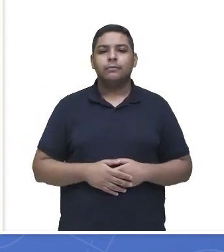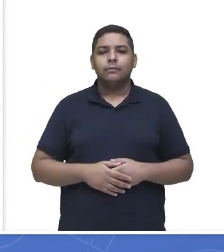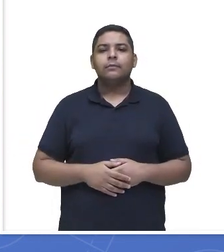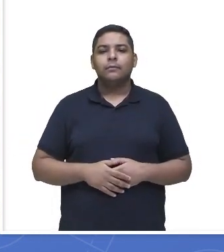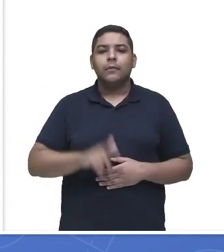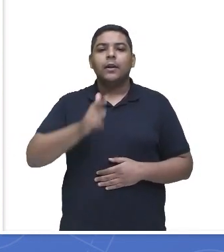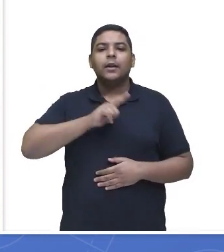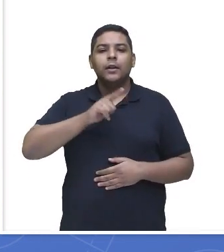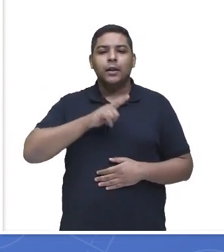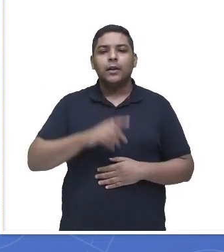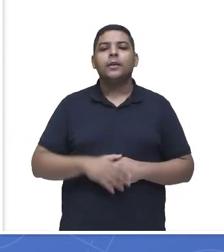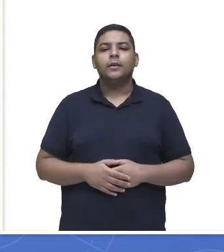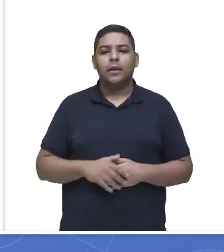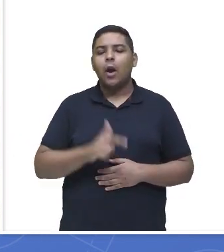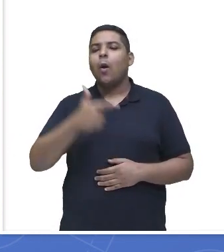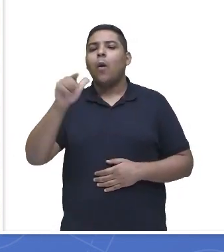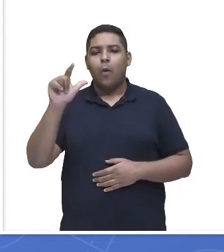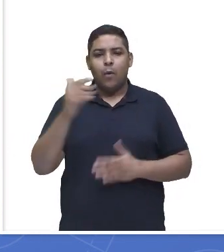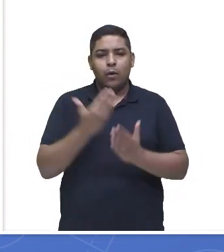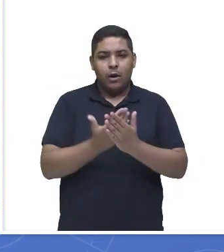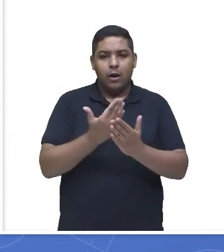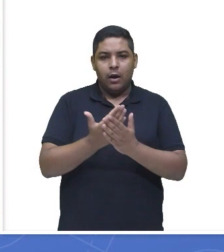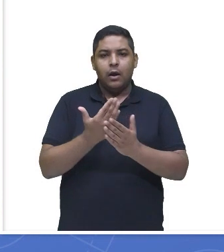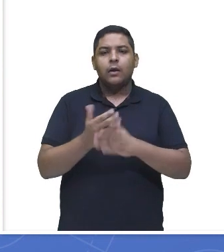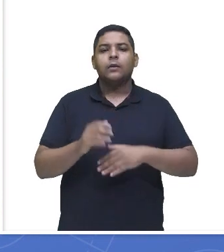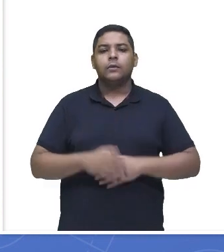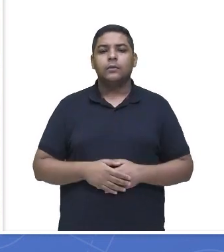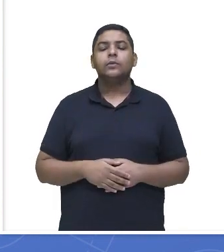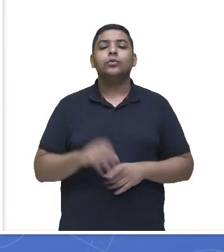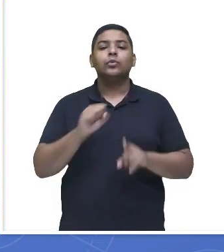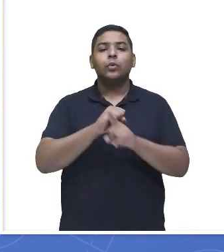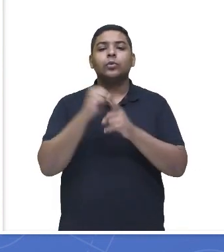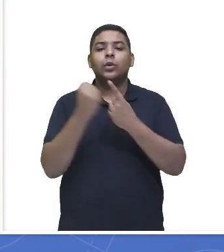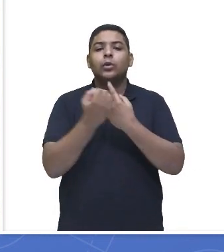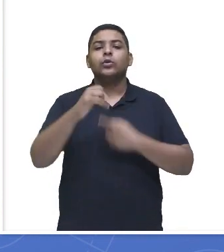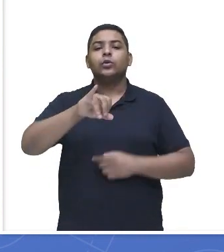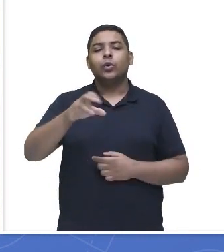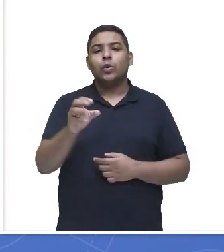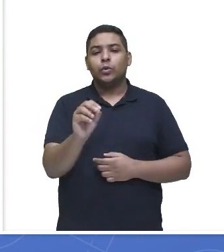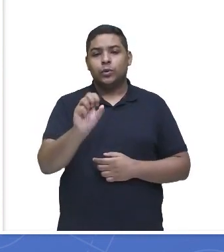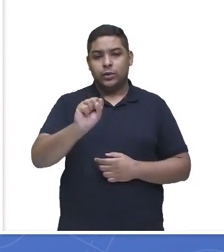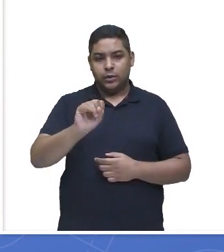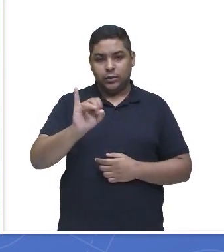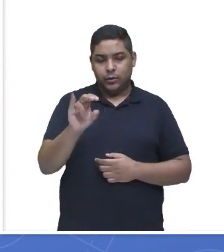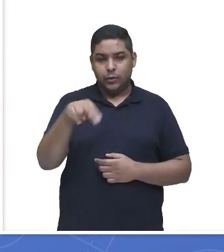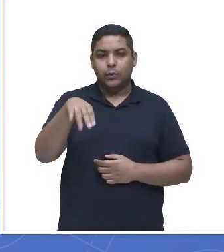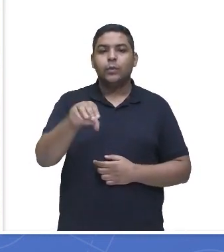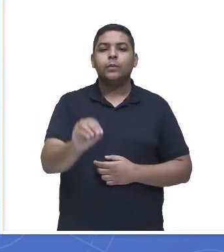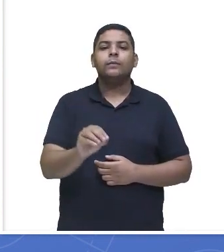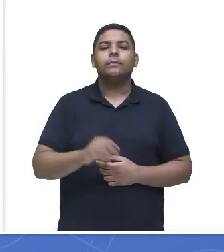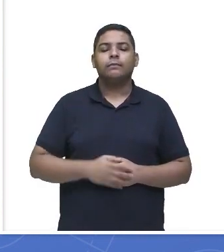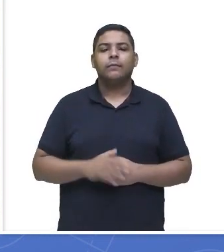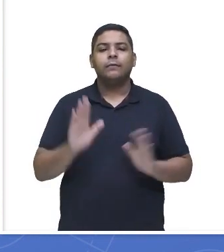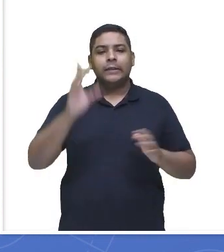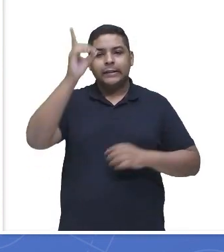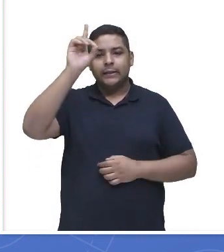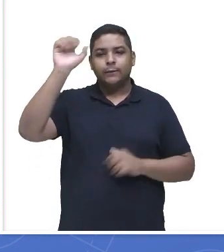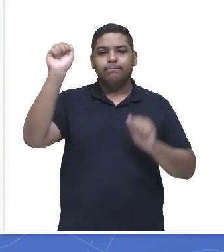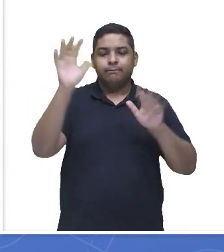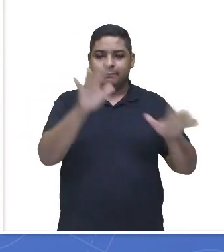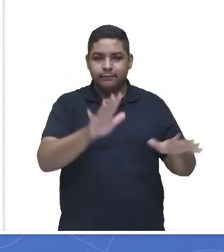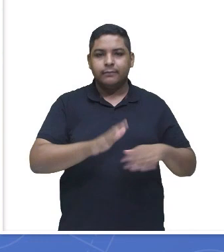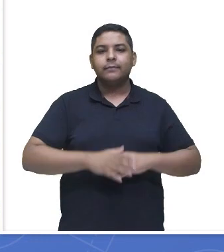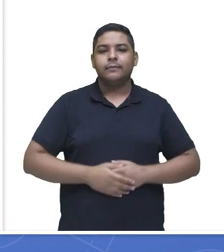daí não, porque nós vamos ter uma outra aula muito bacana com o professor Josino, de Sociologia. Fiquem com Deus e